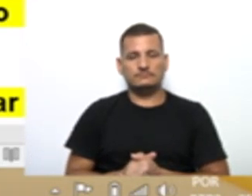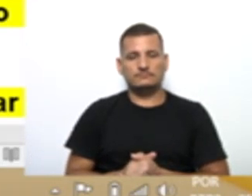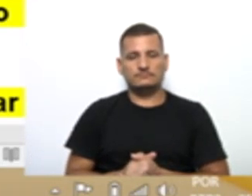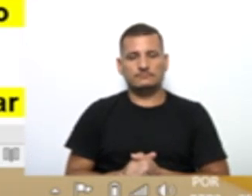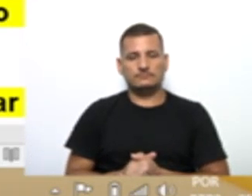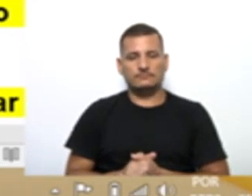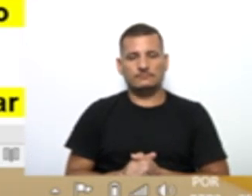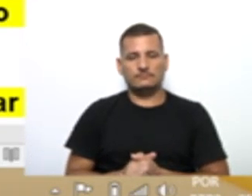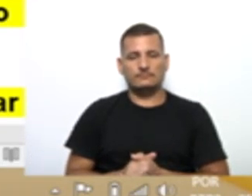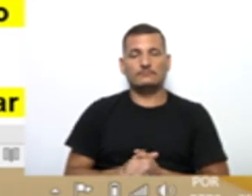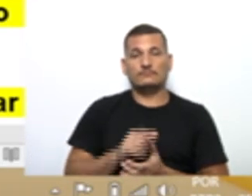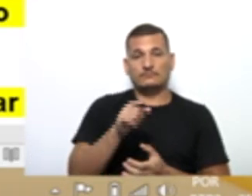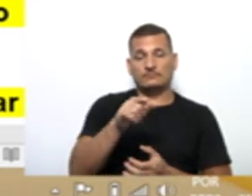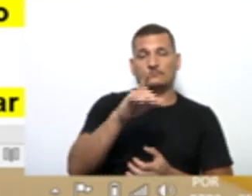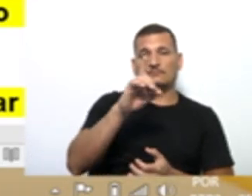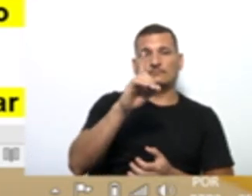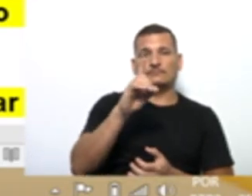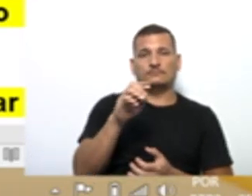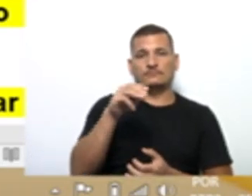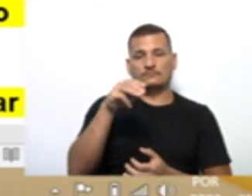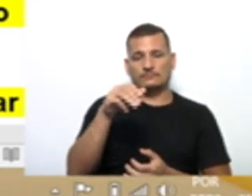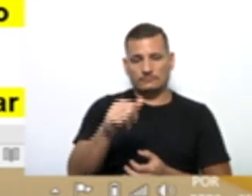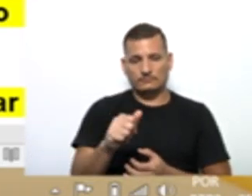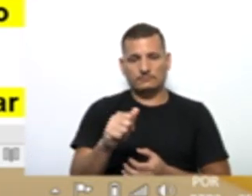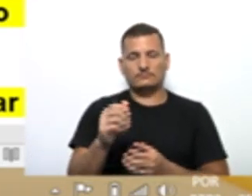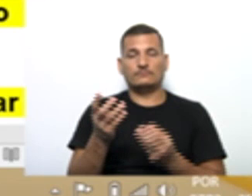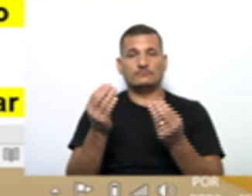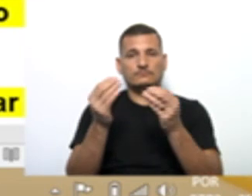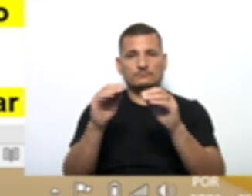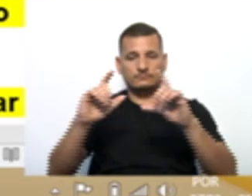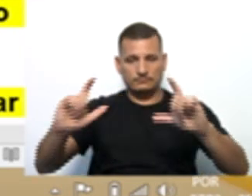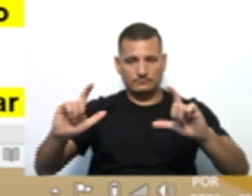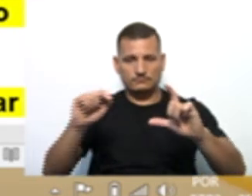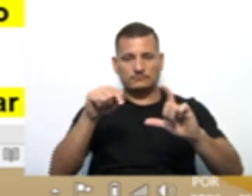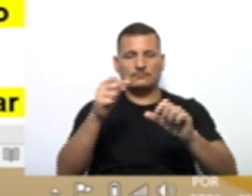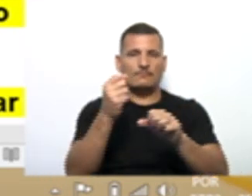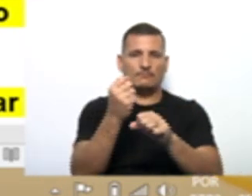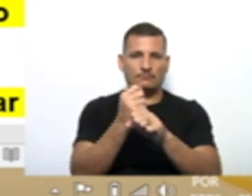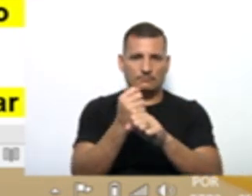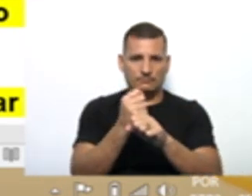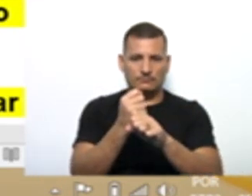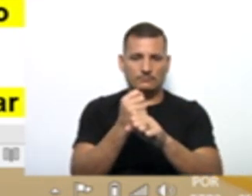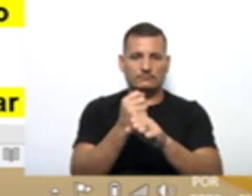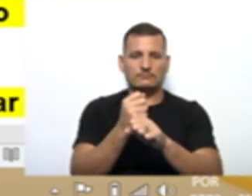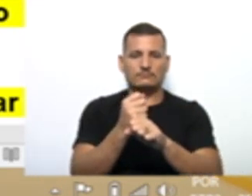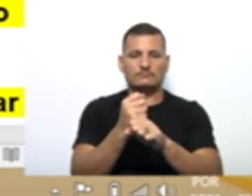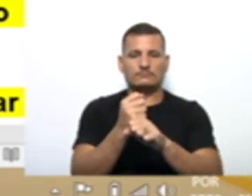Então, para Demo, aí eu vou trazer o ano que essa obra